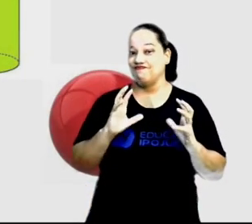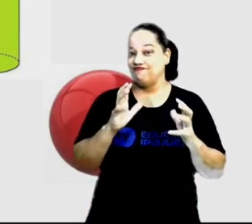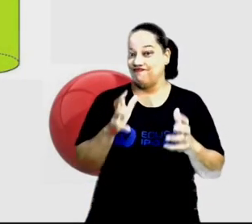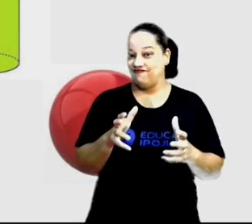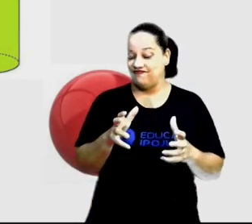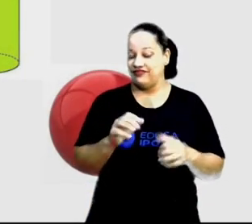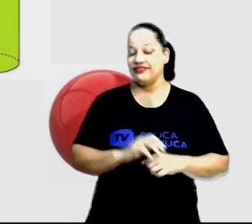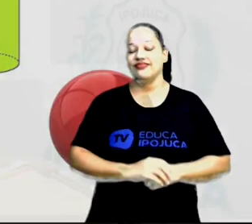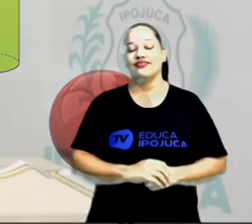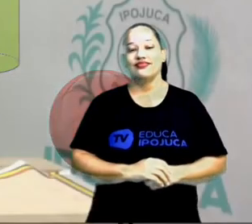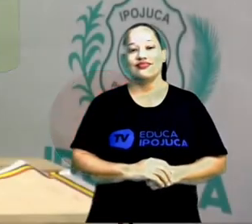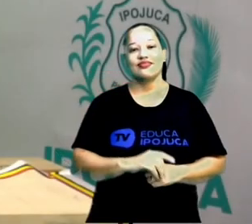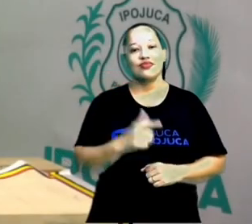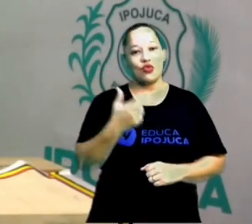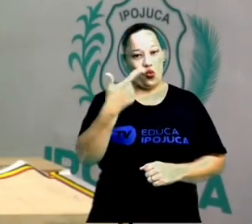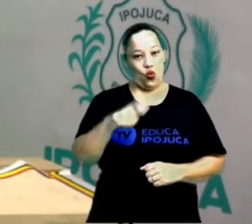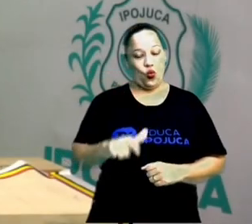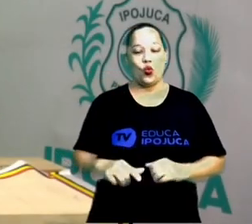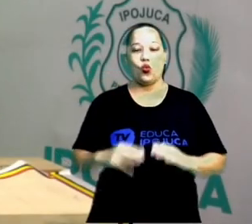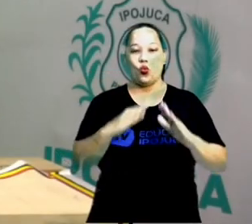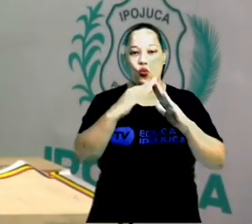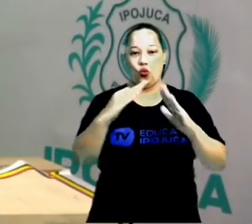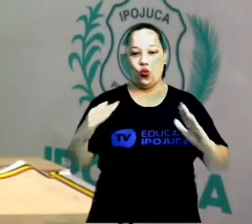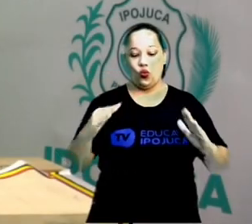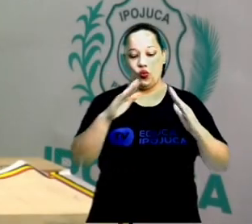a pirâmide,